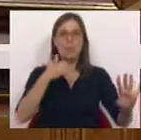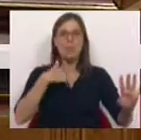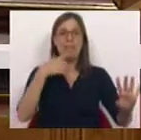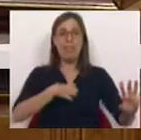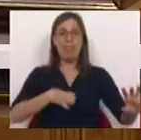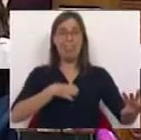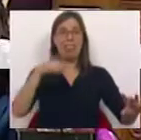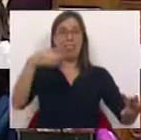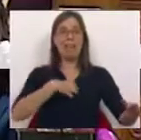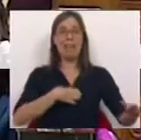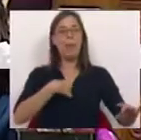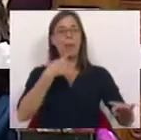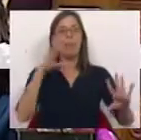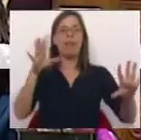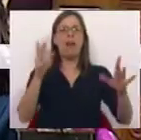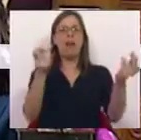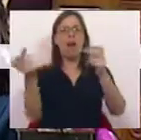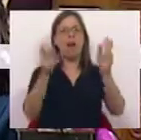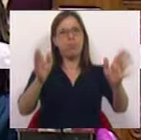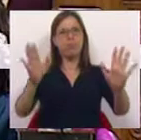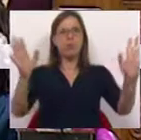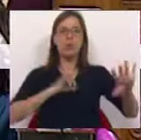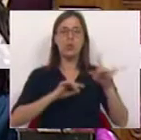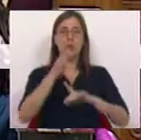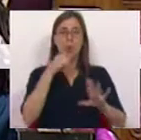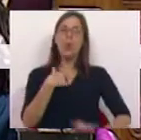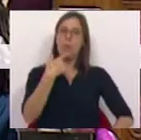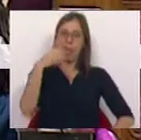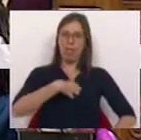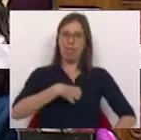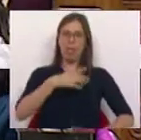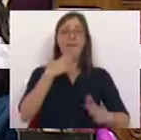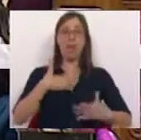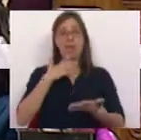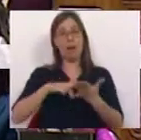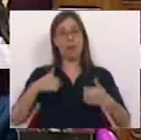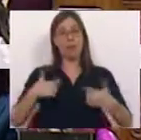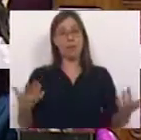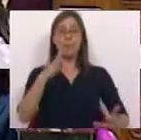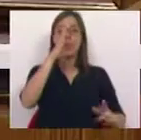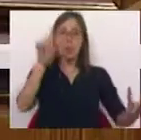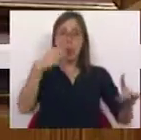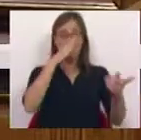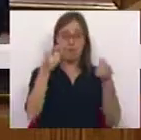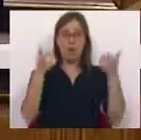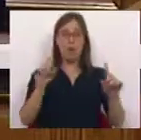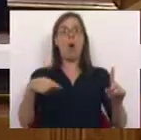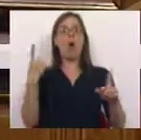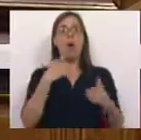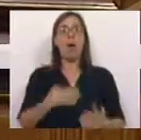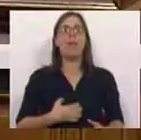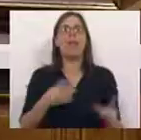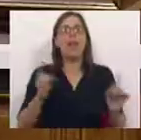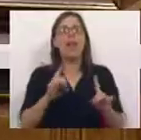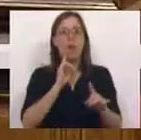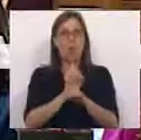percebo o incómodo. Os deputados não entrem em diálogo, faz favor. Eu percebo o incómodo, mas o incómodo só me dá razão. Que se o Governo tivesse governado bem, não ficavam tão